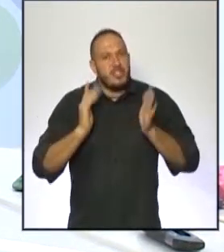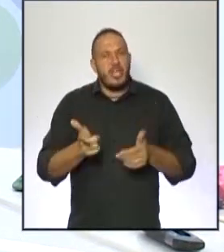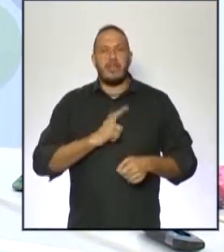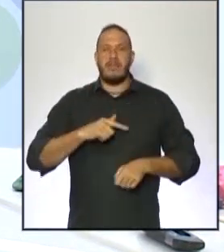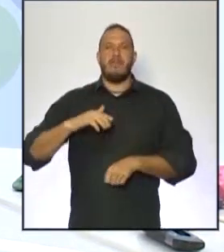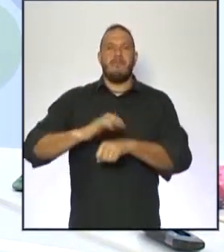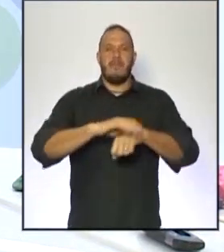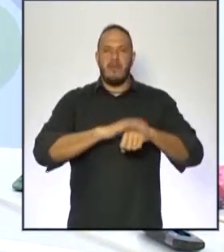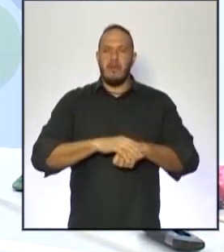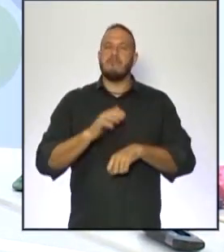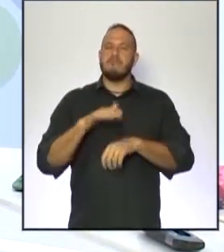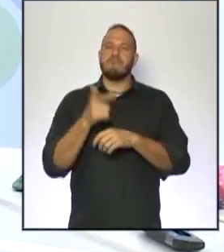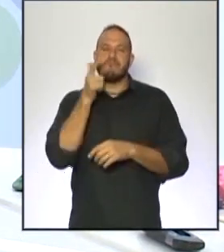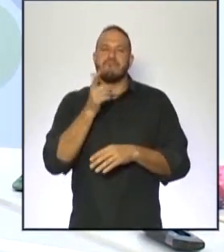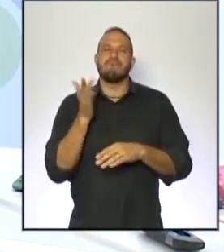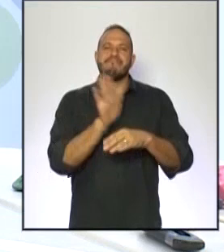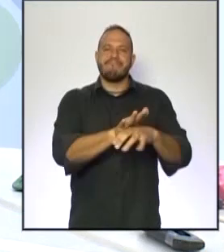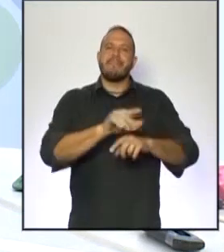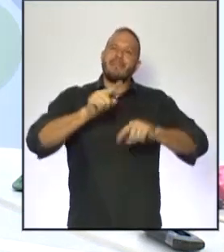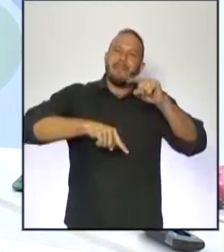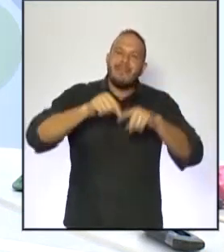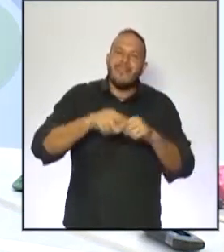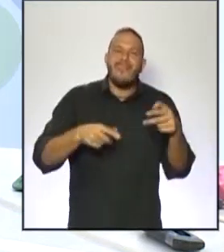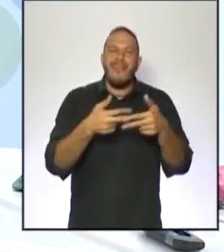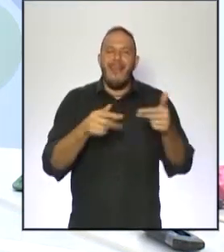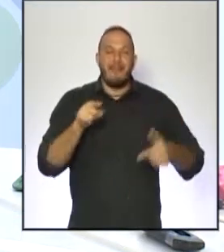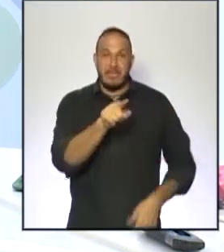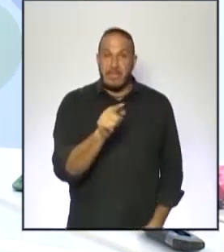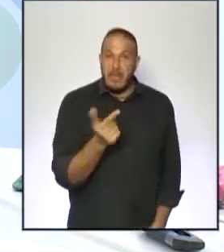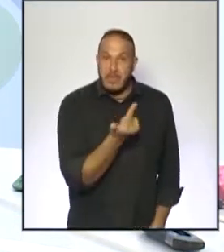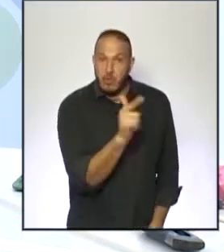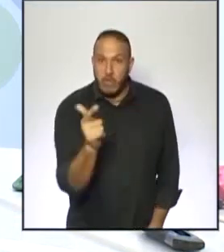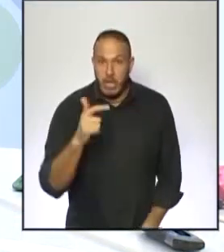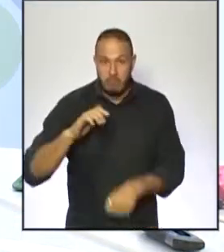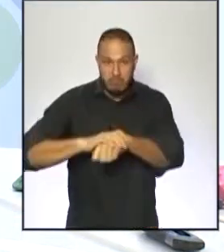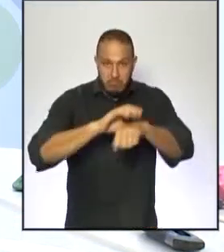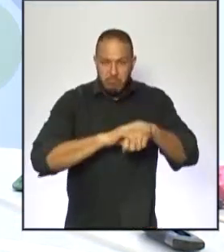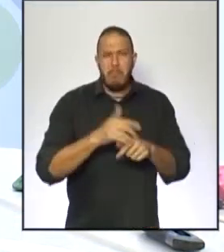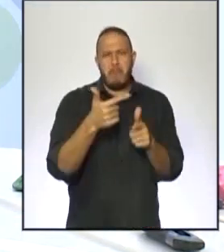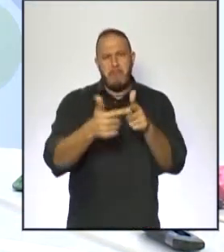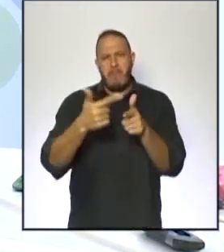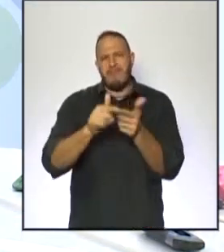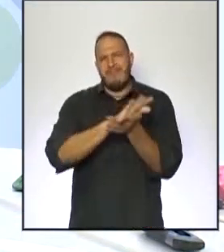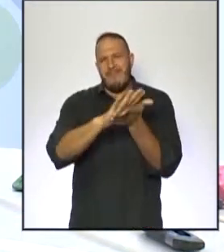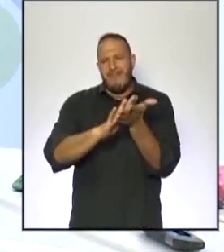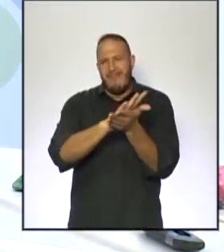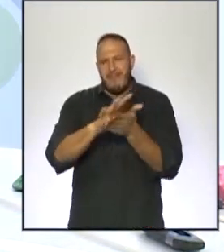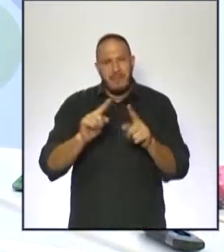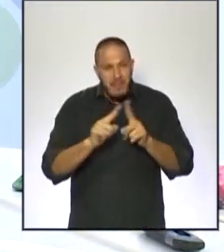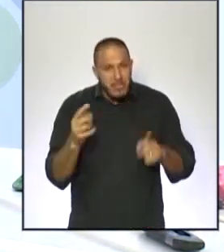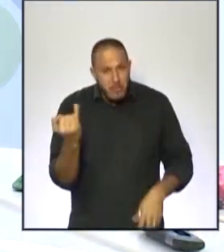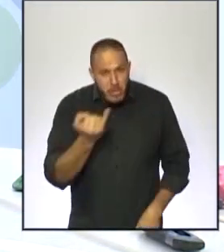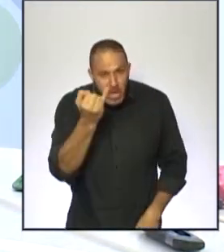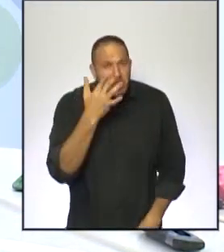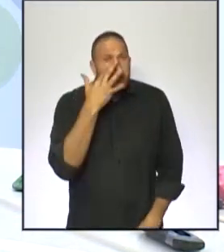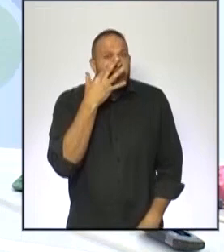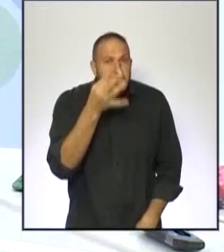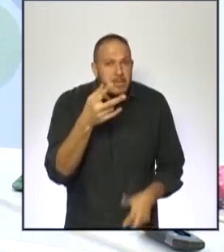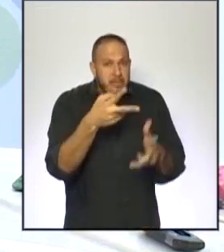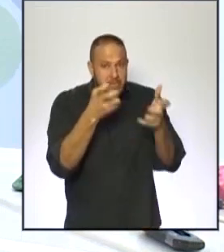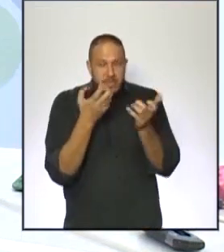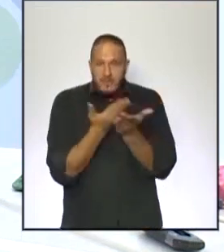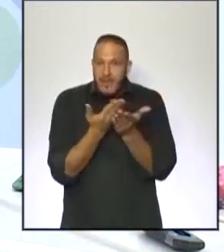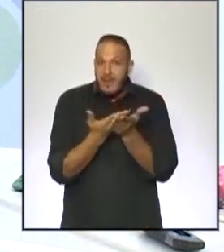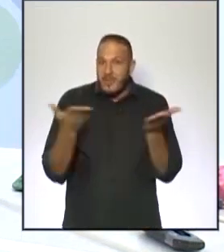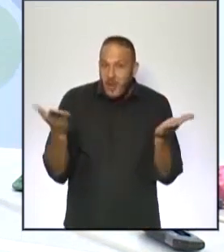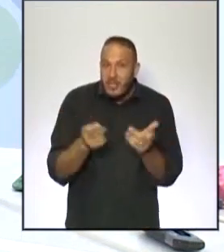que vocês providenciassem alguns materiais, e para quem não tem eles às mãos, não tem problema. O importante é prestar atenção nessa aula para que